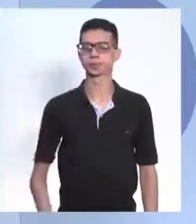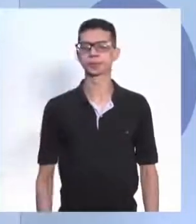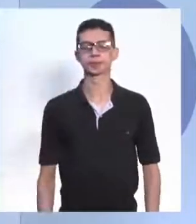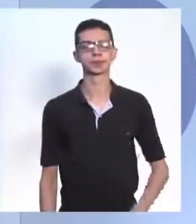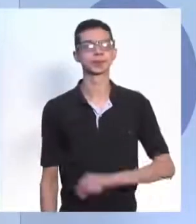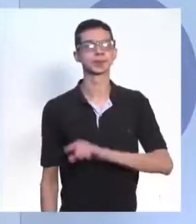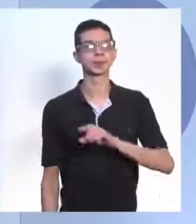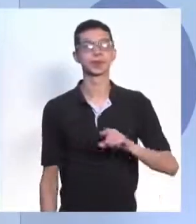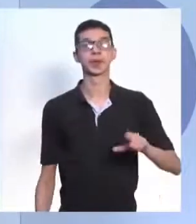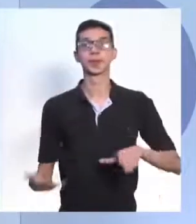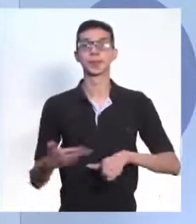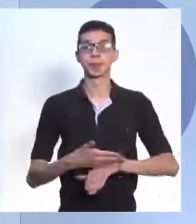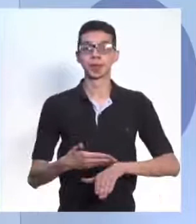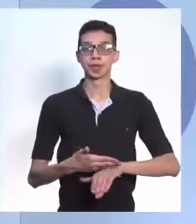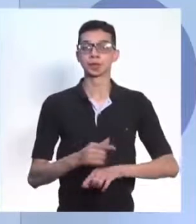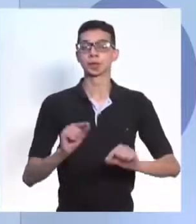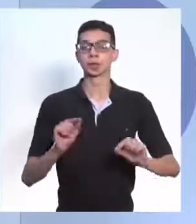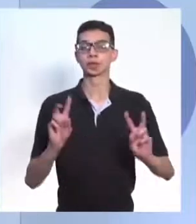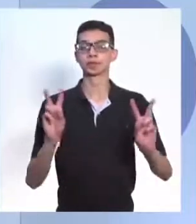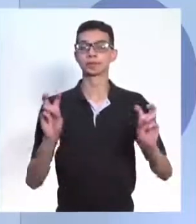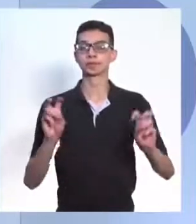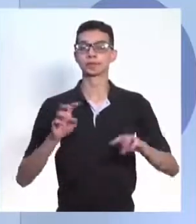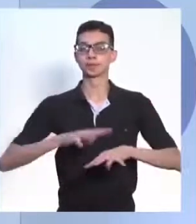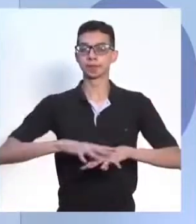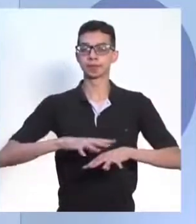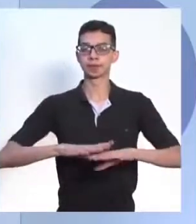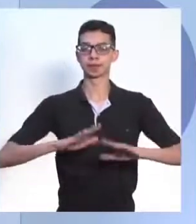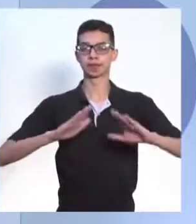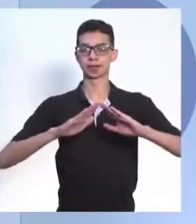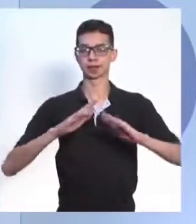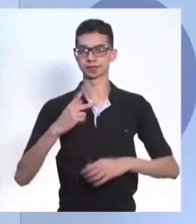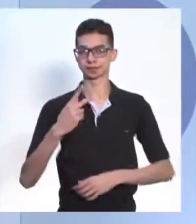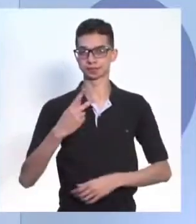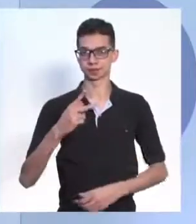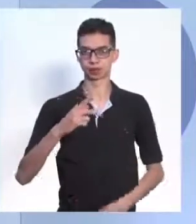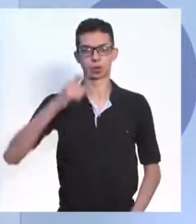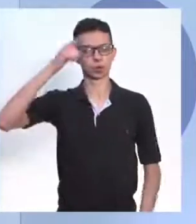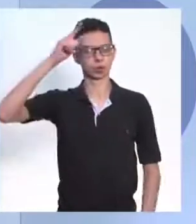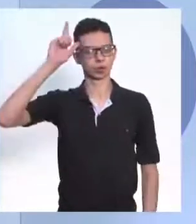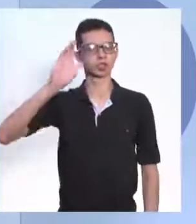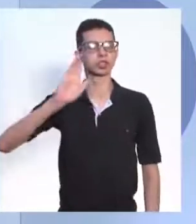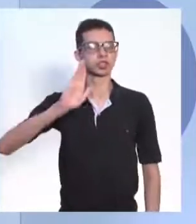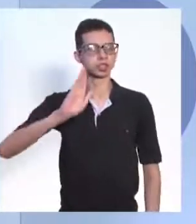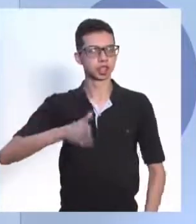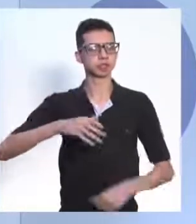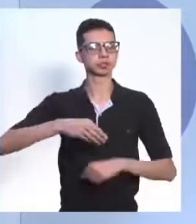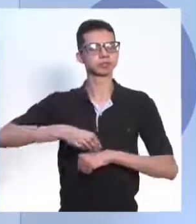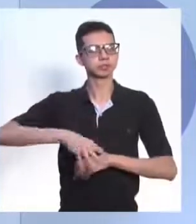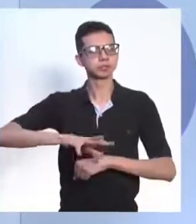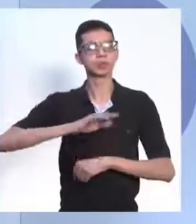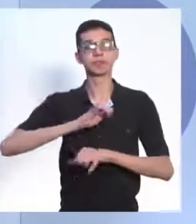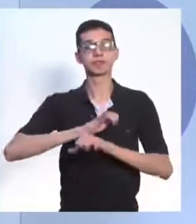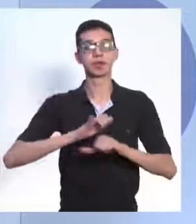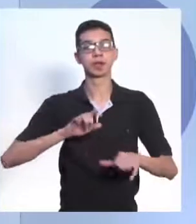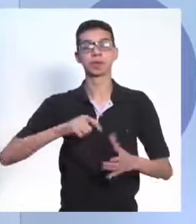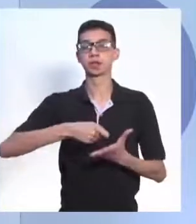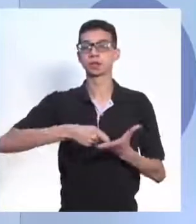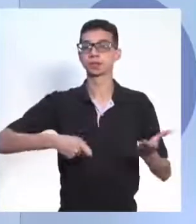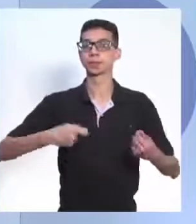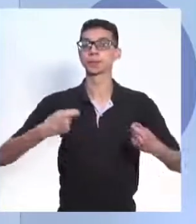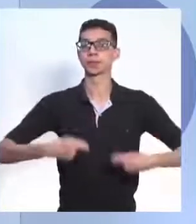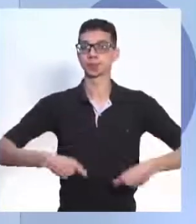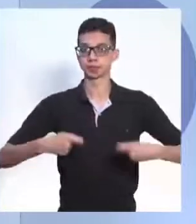participando do Matemática em Casa. Ontem já foi passada uma missão para vocês, né? Então não deixem de participar. Se vocês não fizeram a